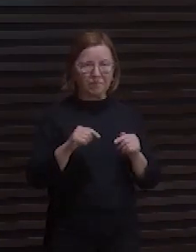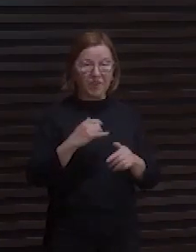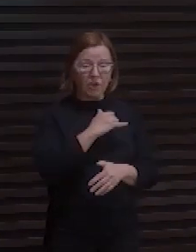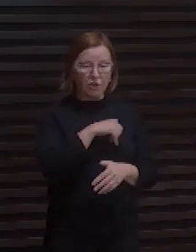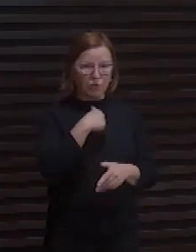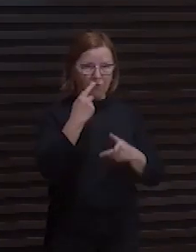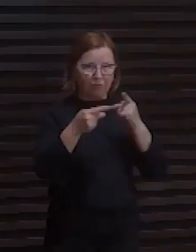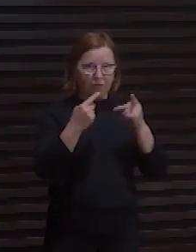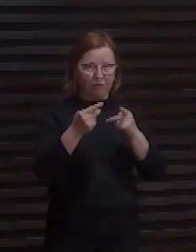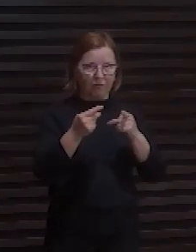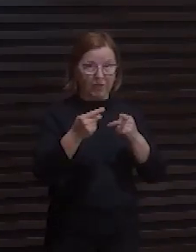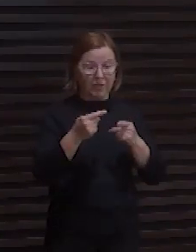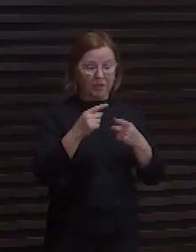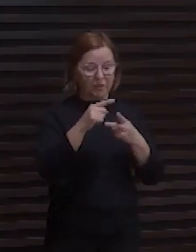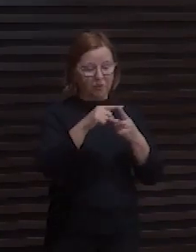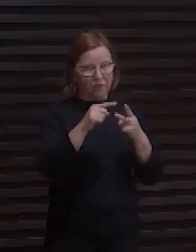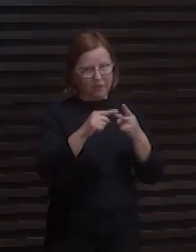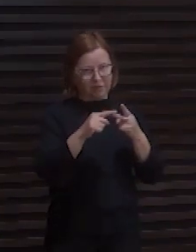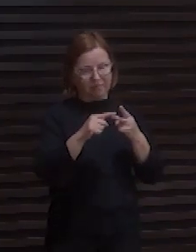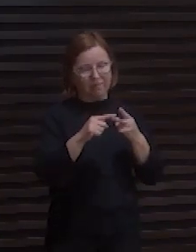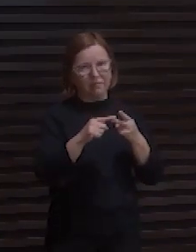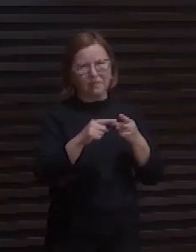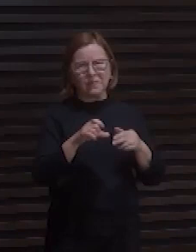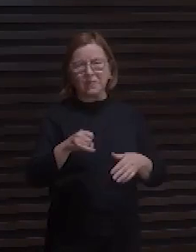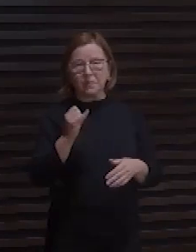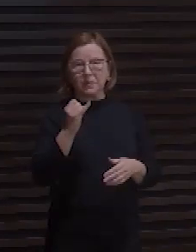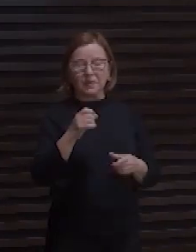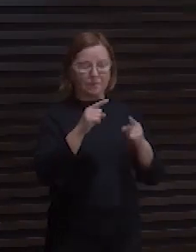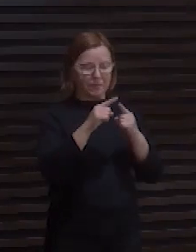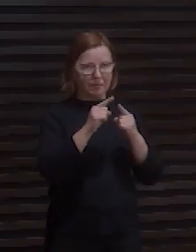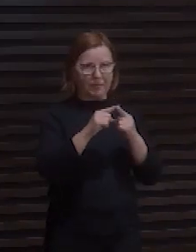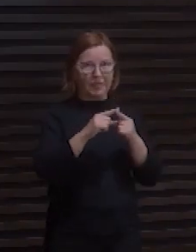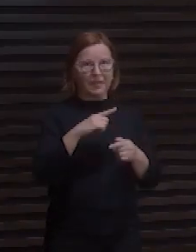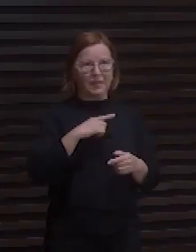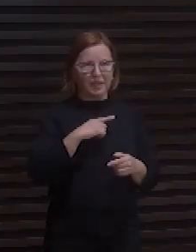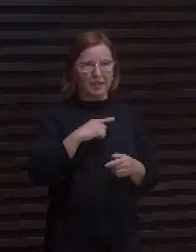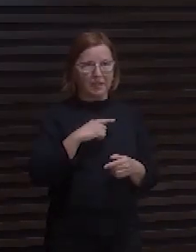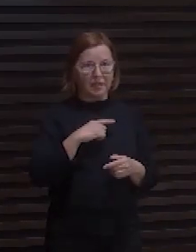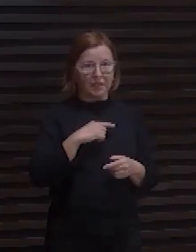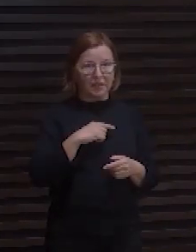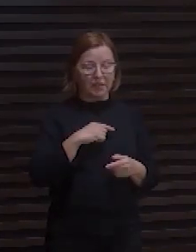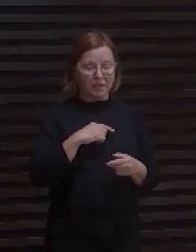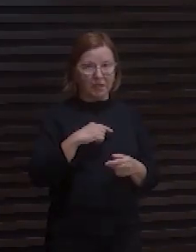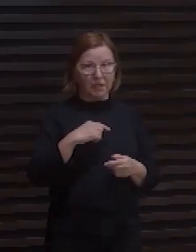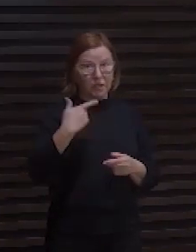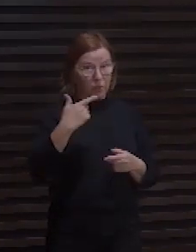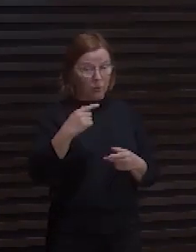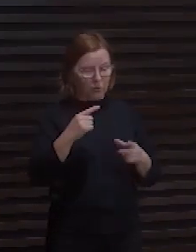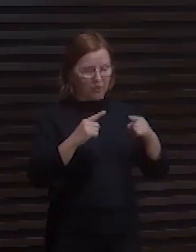sumamente importantes. A primeira delas, de que existem duas categorias de homens: os